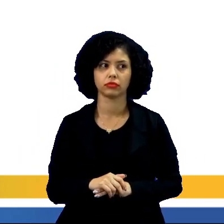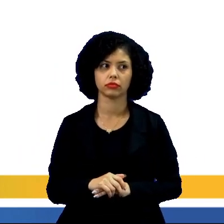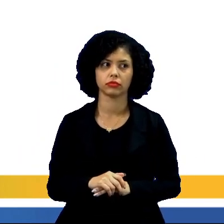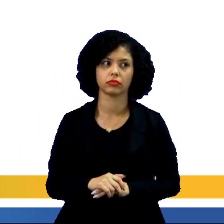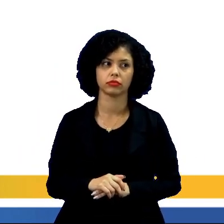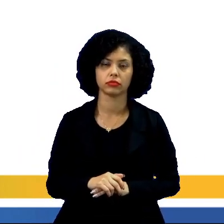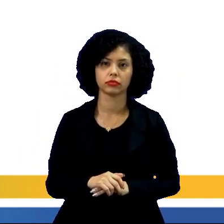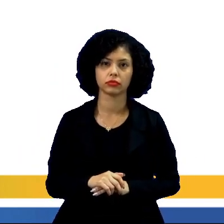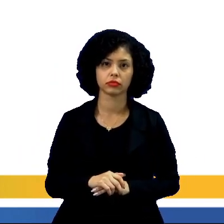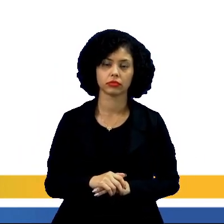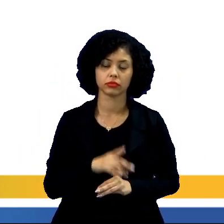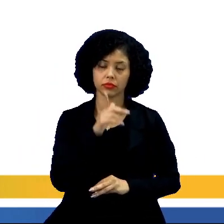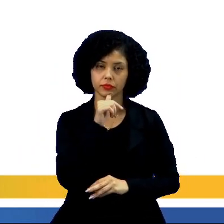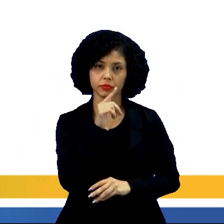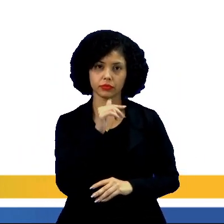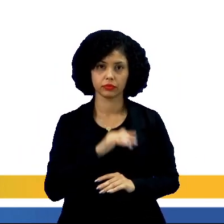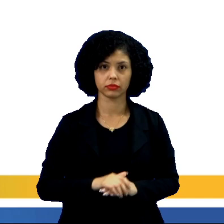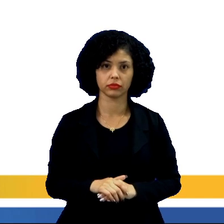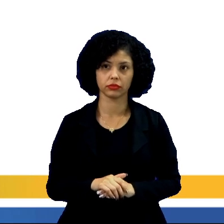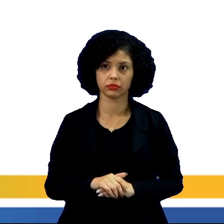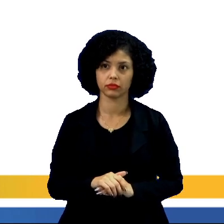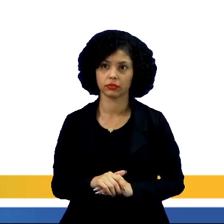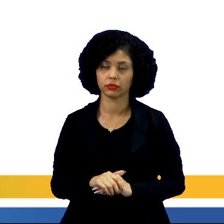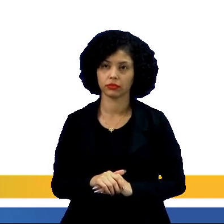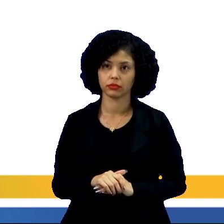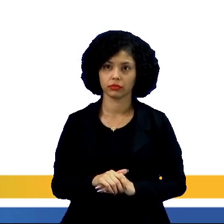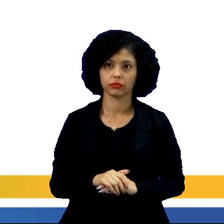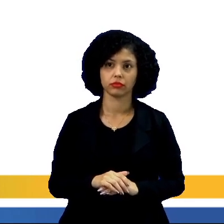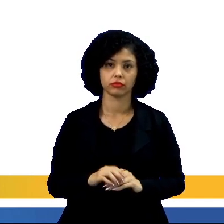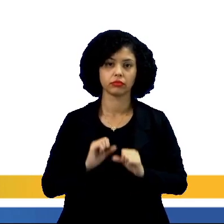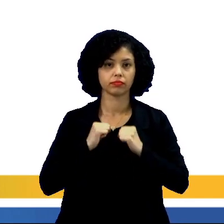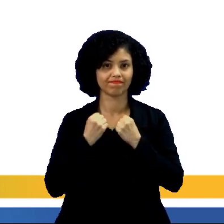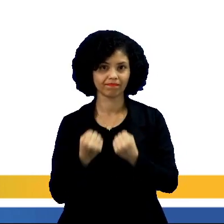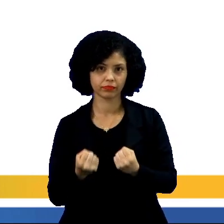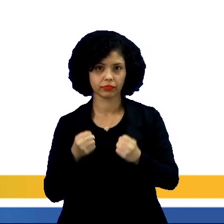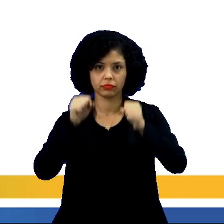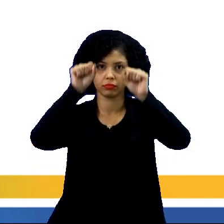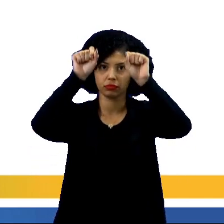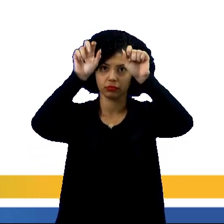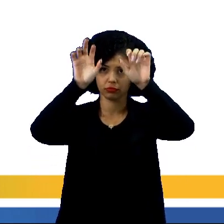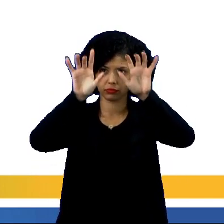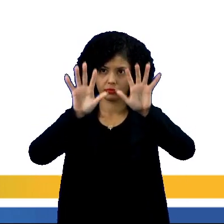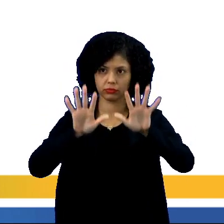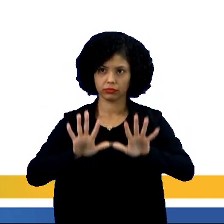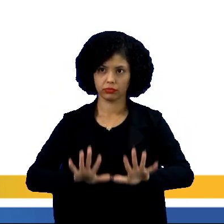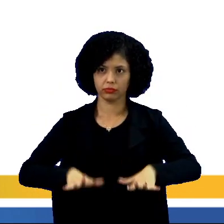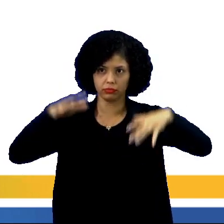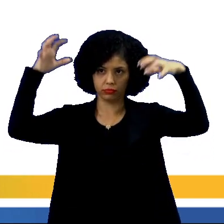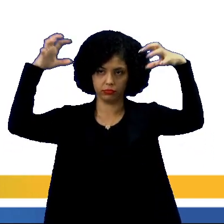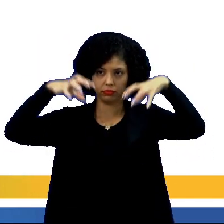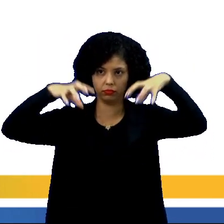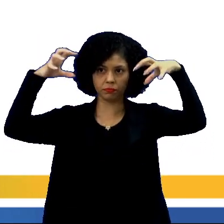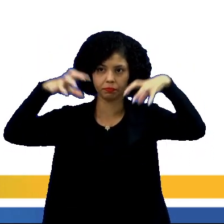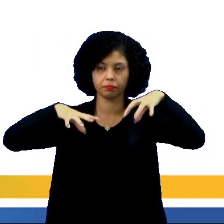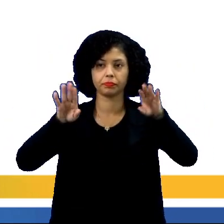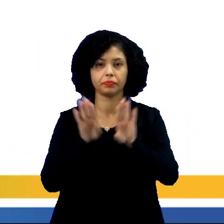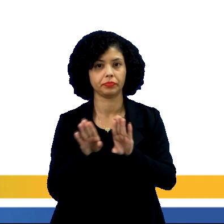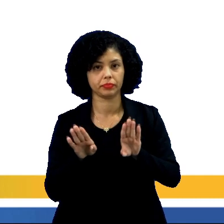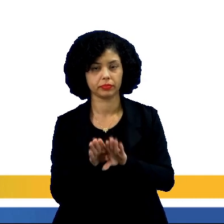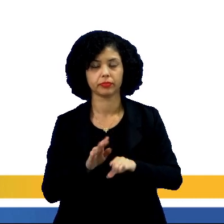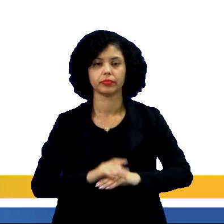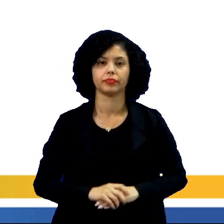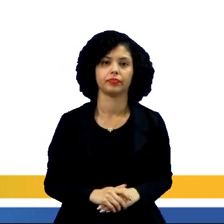condensar lá nas nuvens essa água. As nuvens vão se carregar e aí vai acontecer o quê? Chuva, professora,